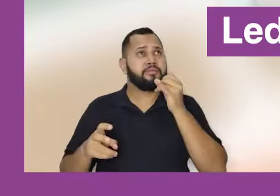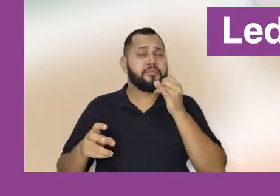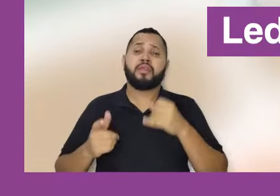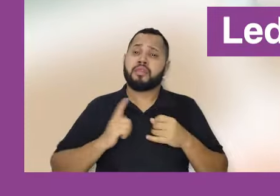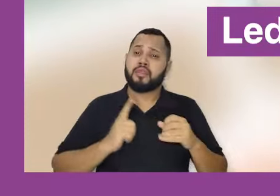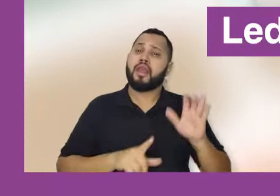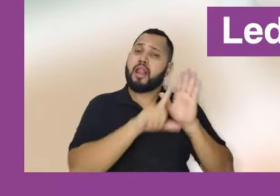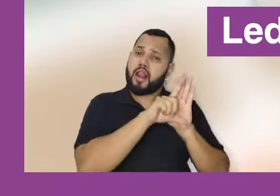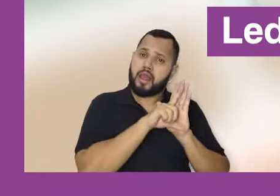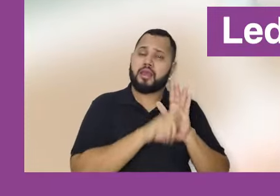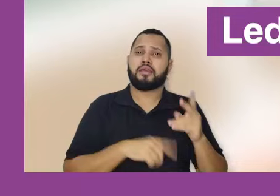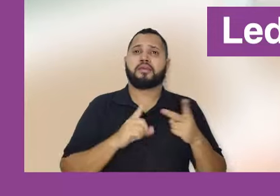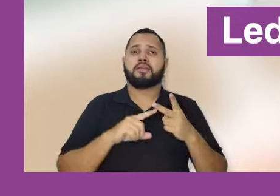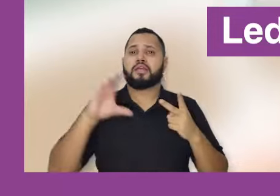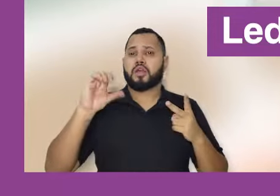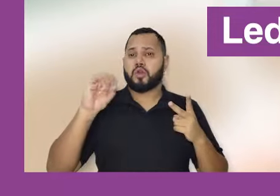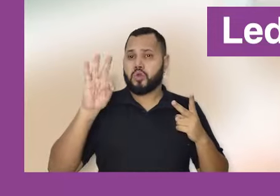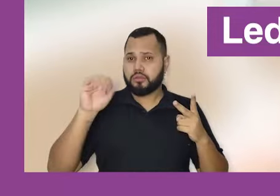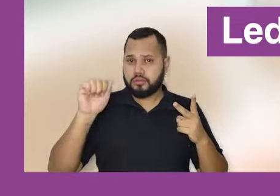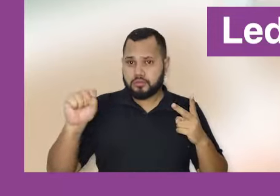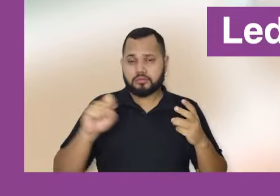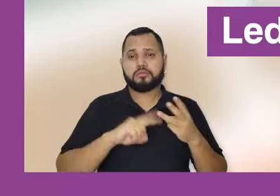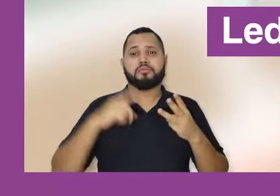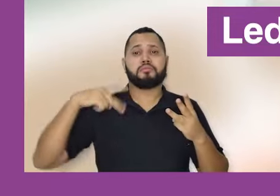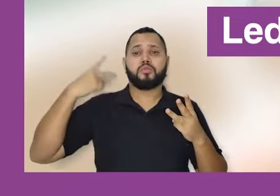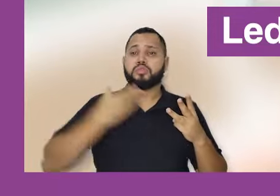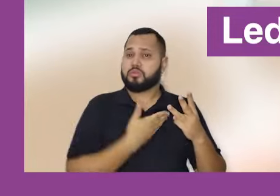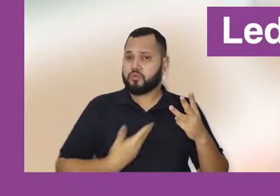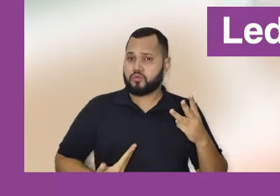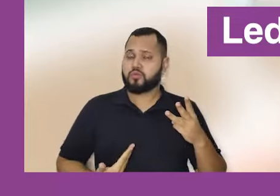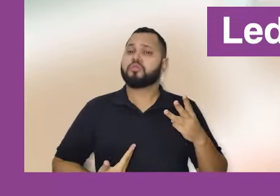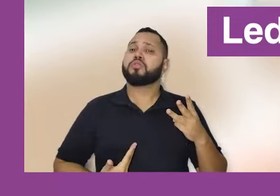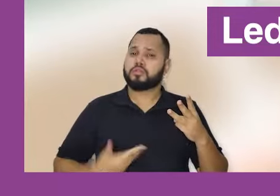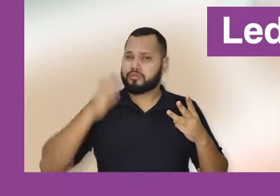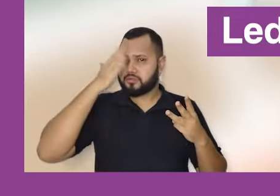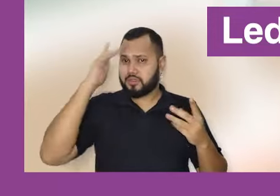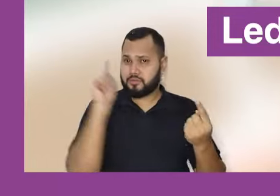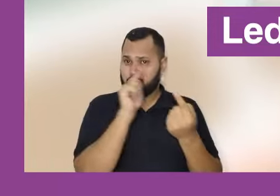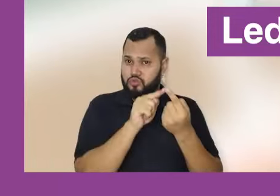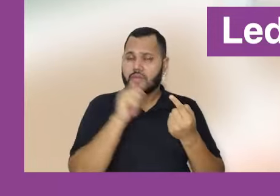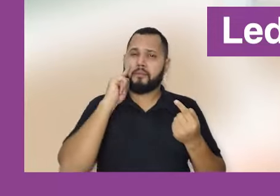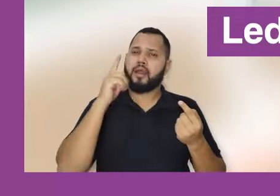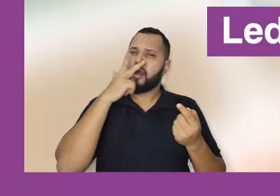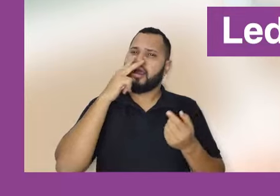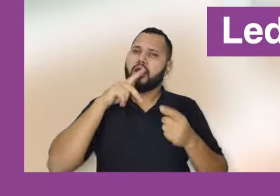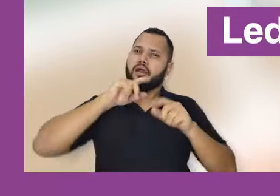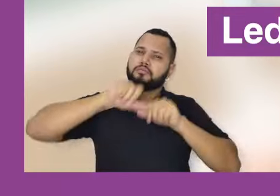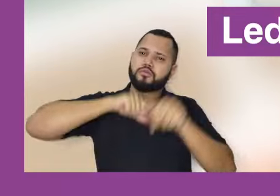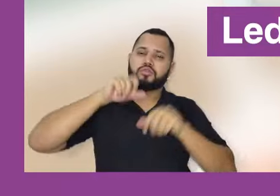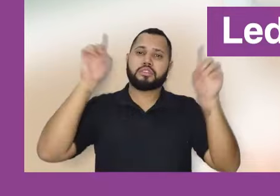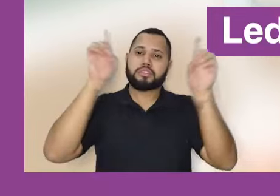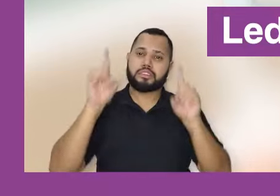existe a lei existem as cotas existem políticas públicas que tem o objetivo de ajustar